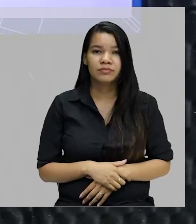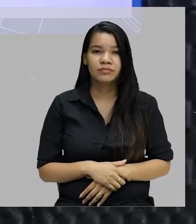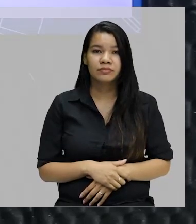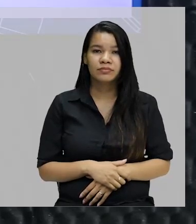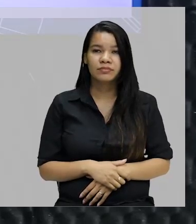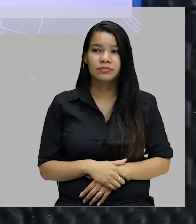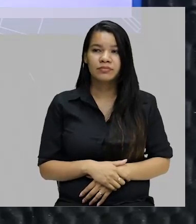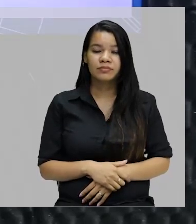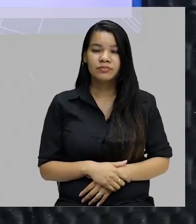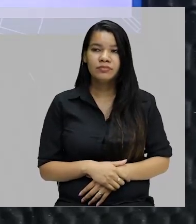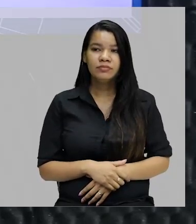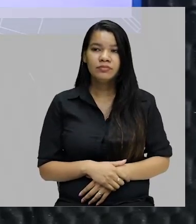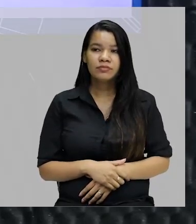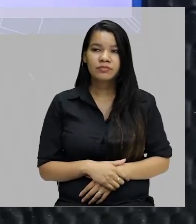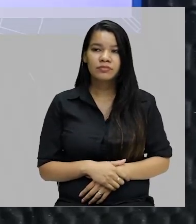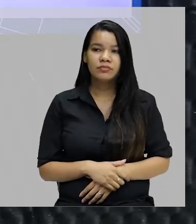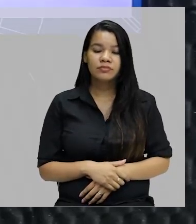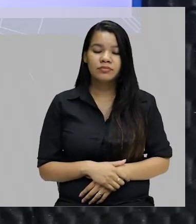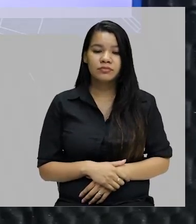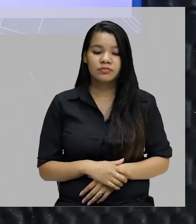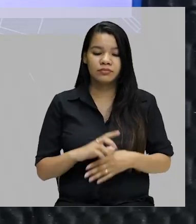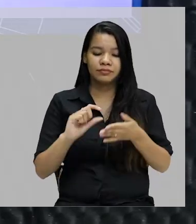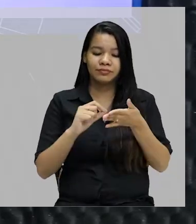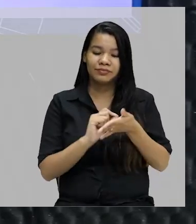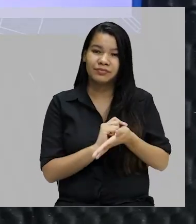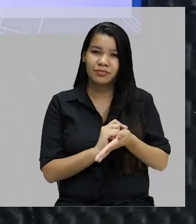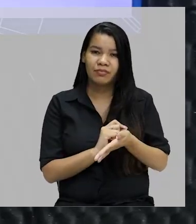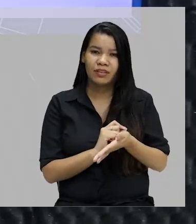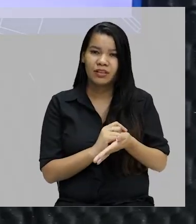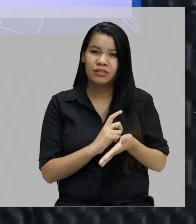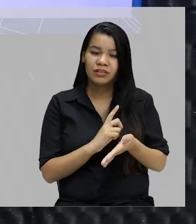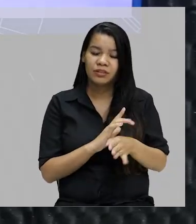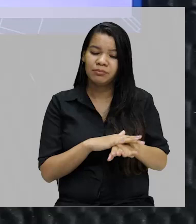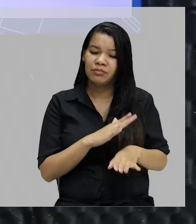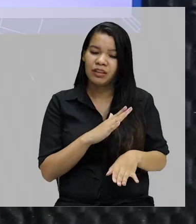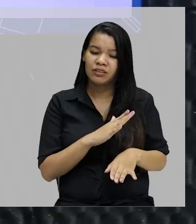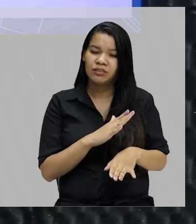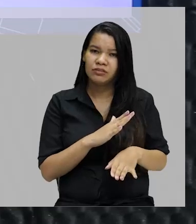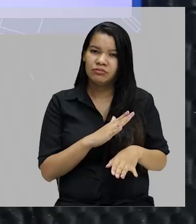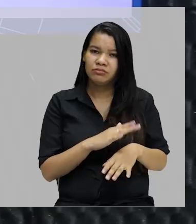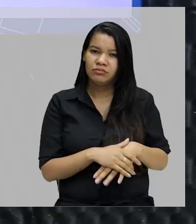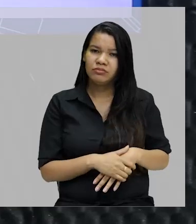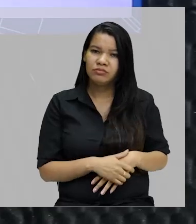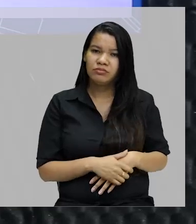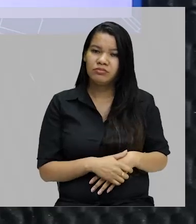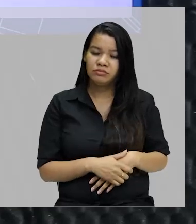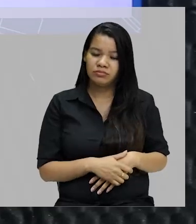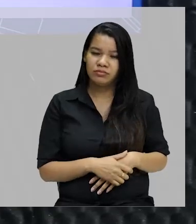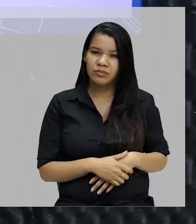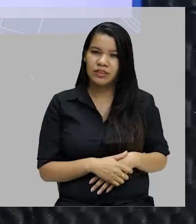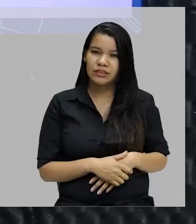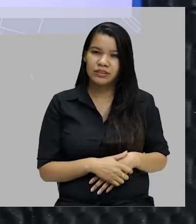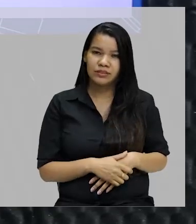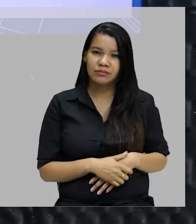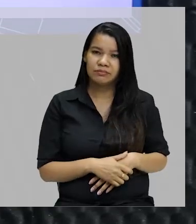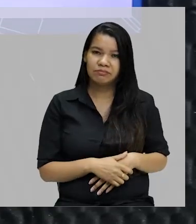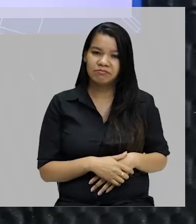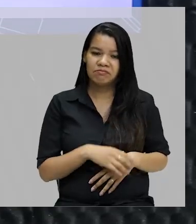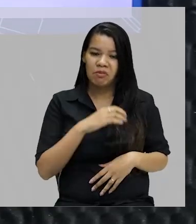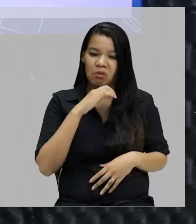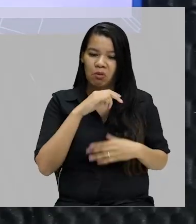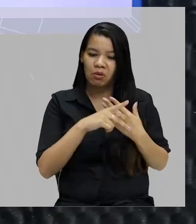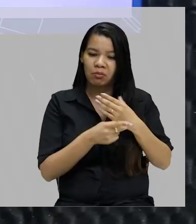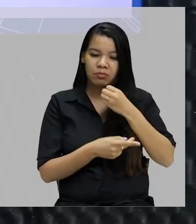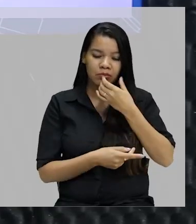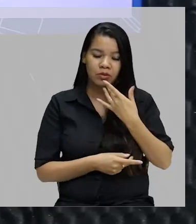Como é que eu vou dizer? Ao escrever, eu tenho mais vantagem, porque eu posso editar meu texto e escrever de novo. Agora,